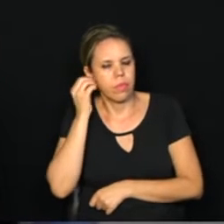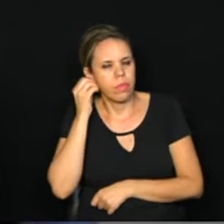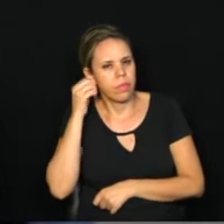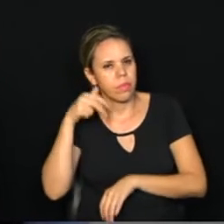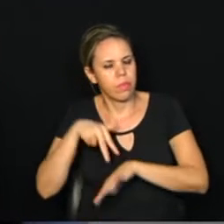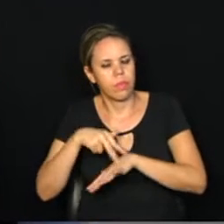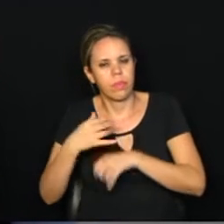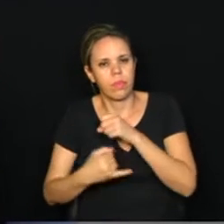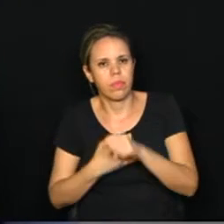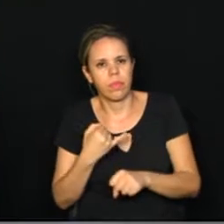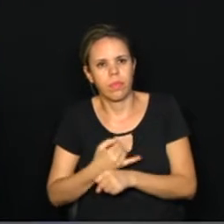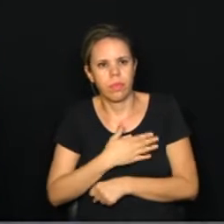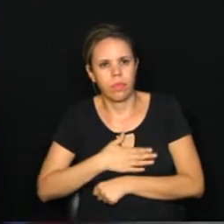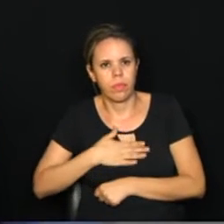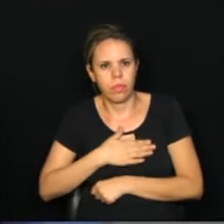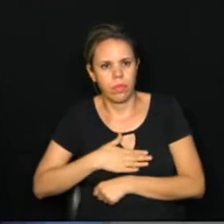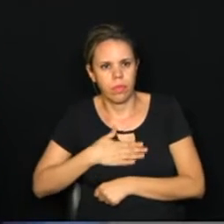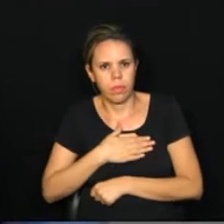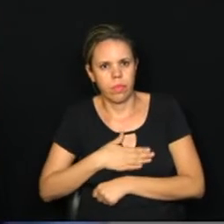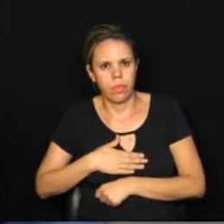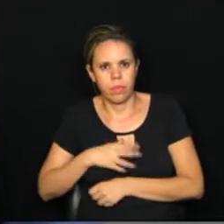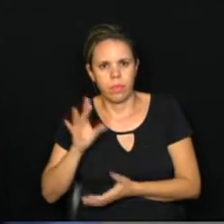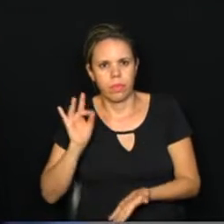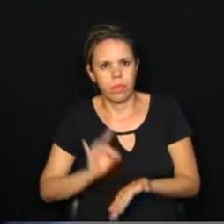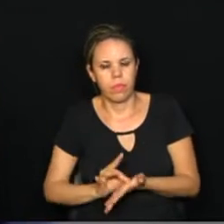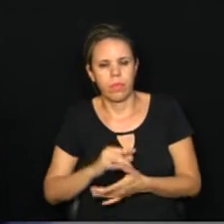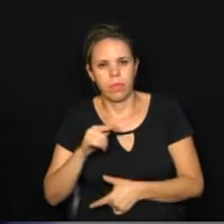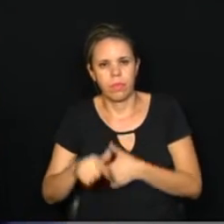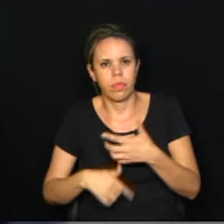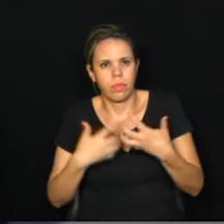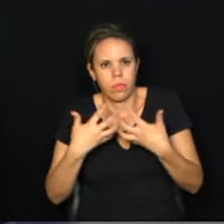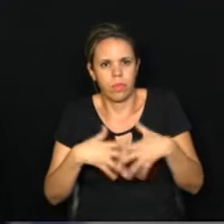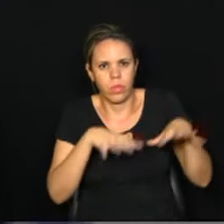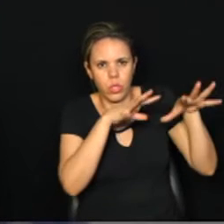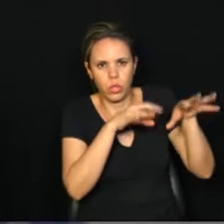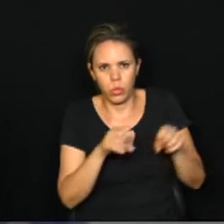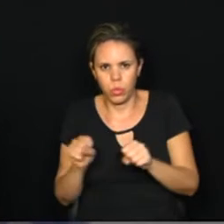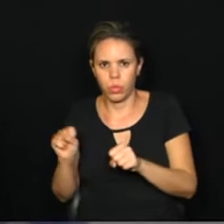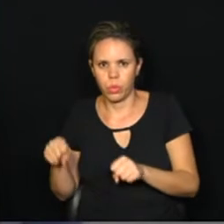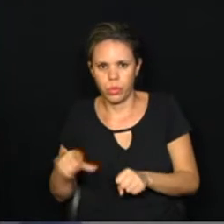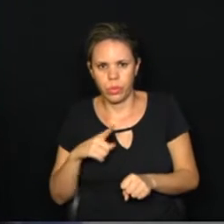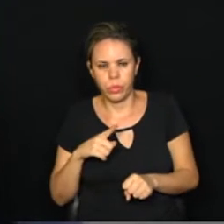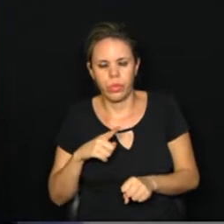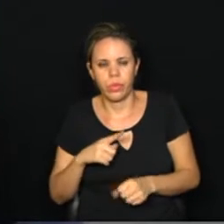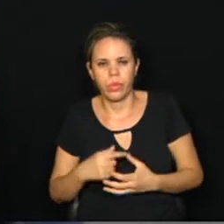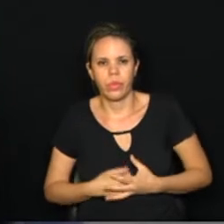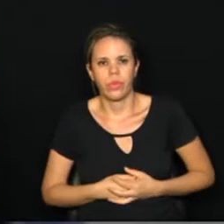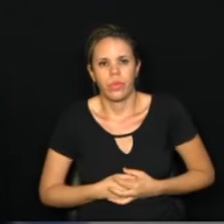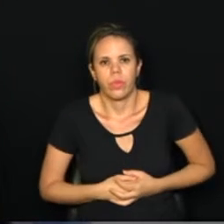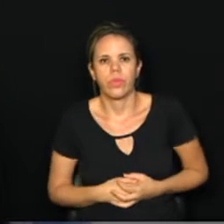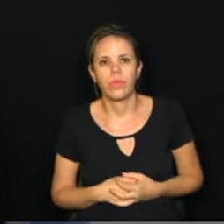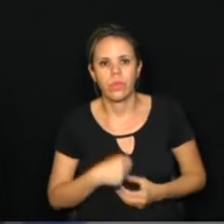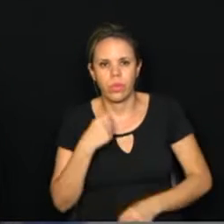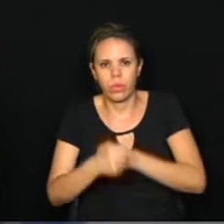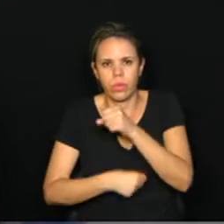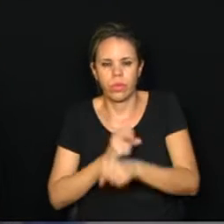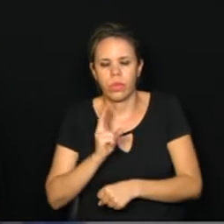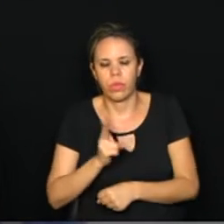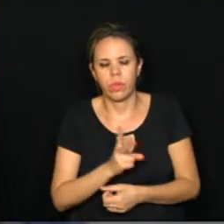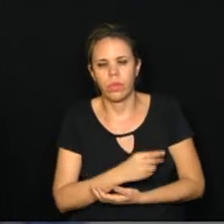evento. Eu gostaria de enfatizar a Operação Estiagem, ela tem um caráter anual,